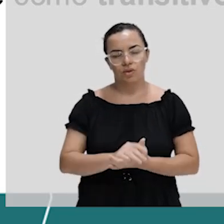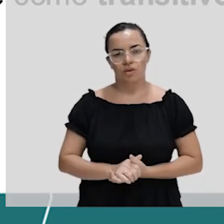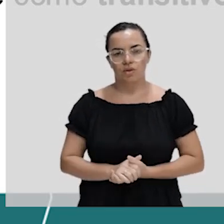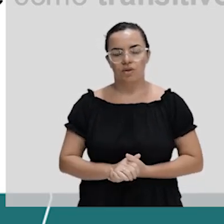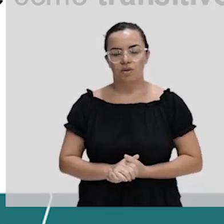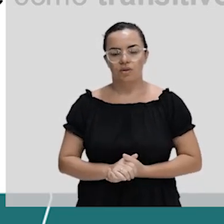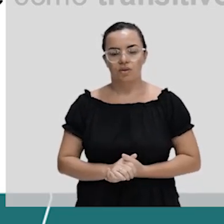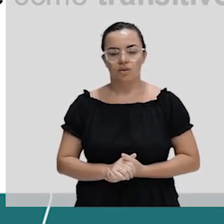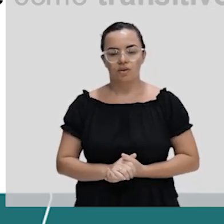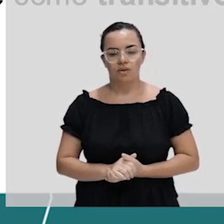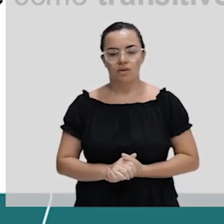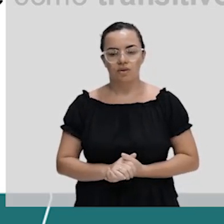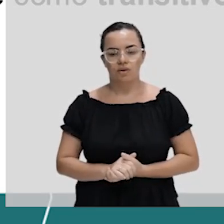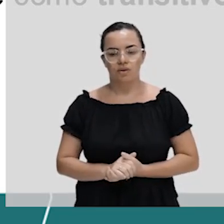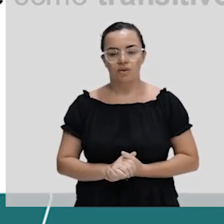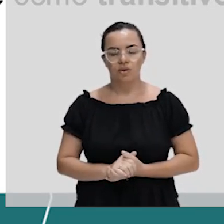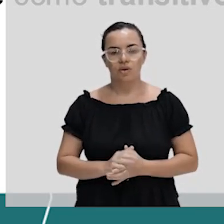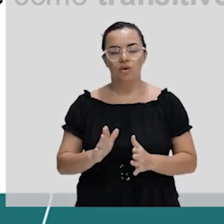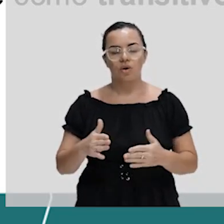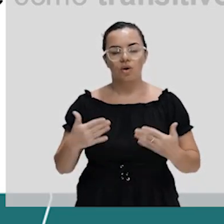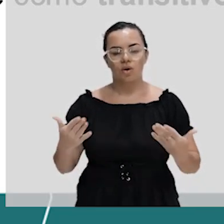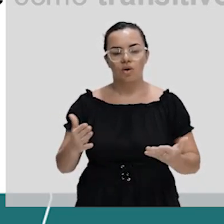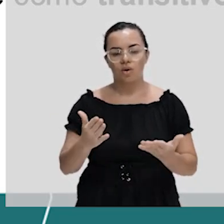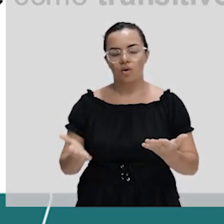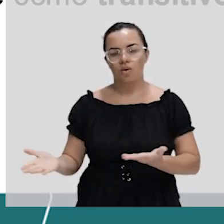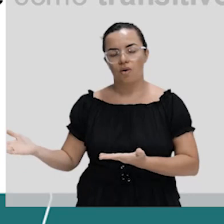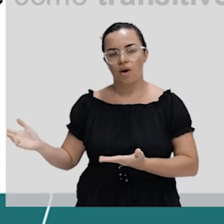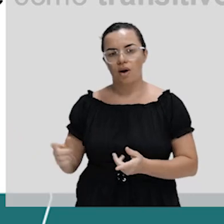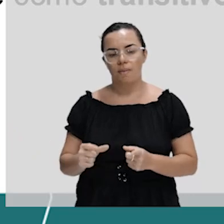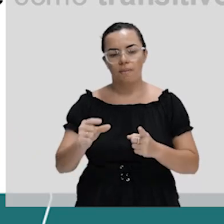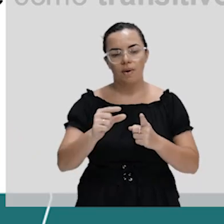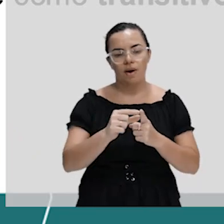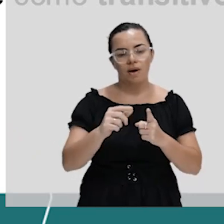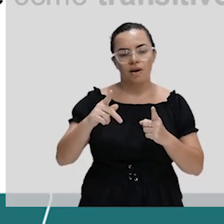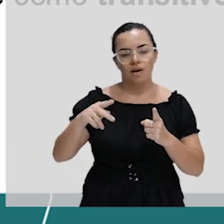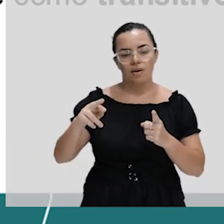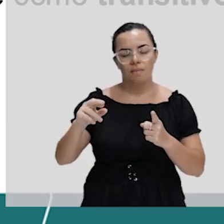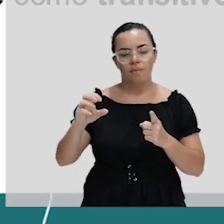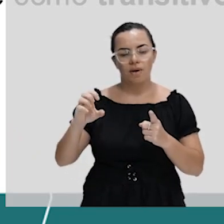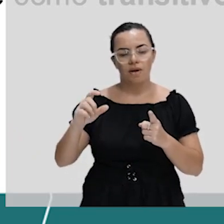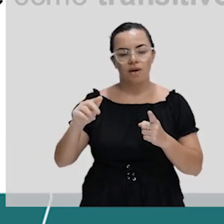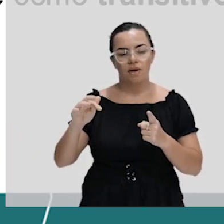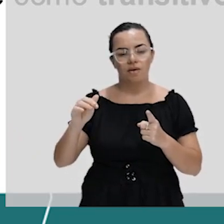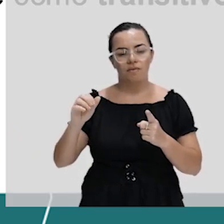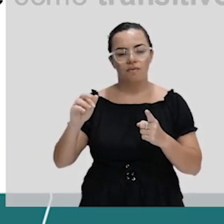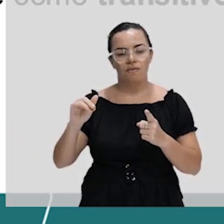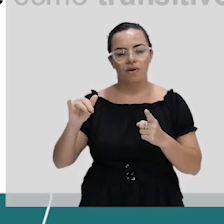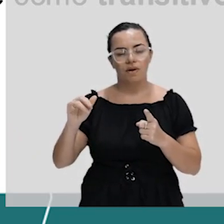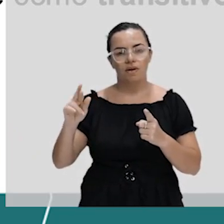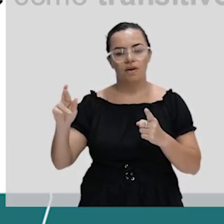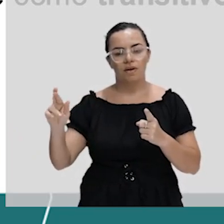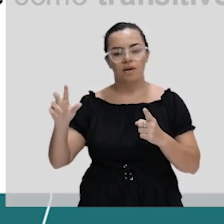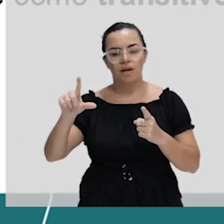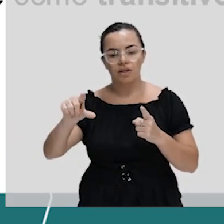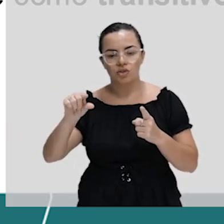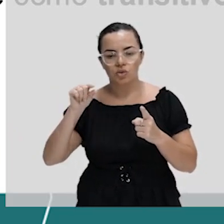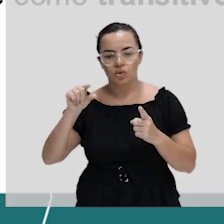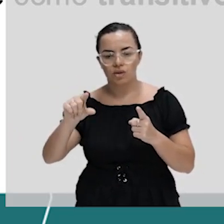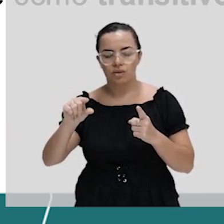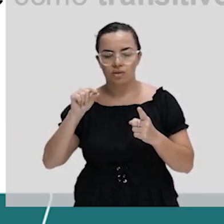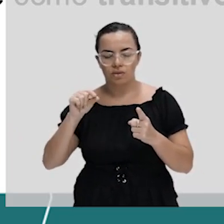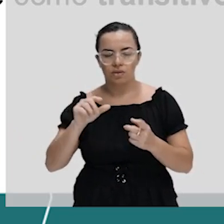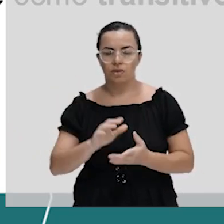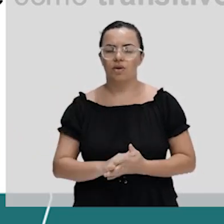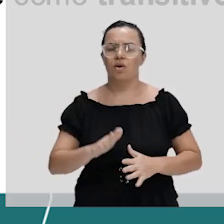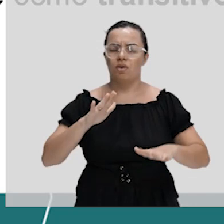preferir. Preferir, qual é o nome correspondente? Preferência. Eu tenho preferência por. Agora, em relação a preferir,